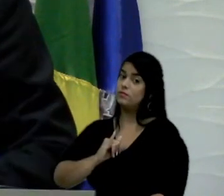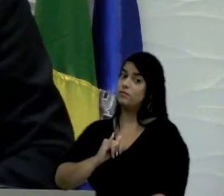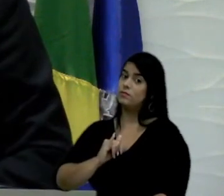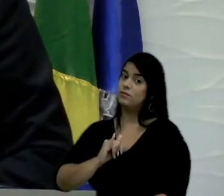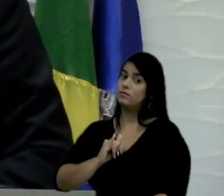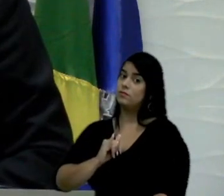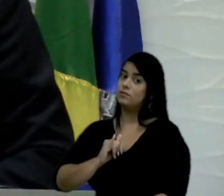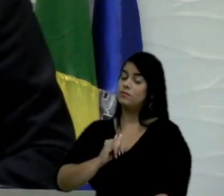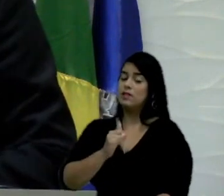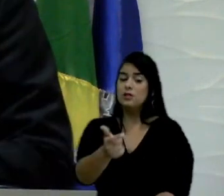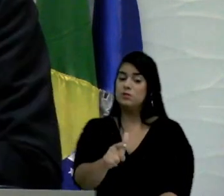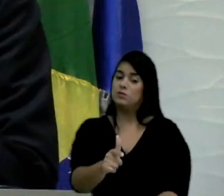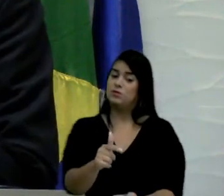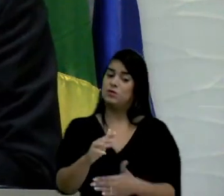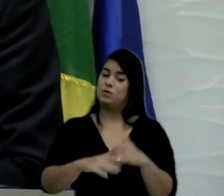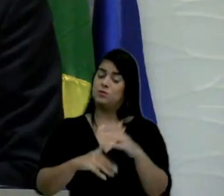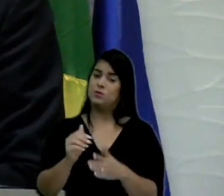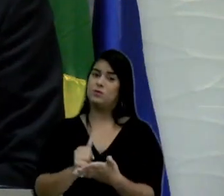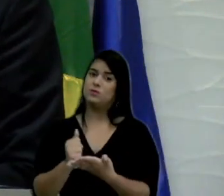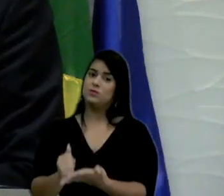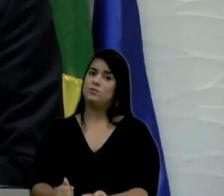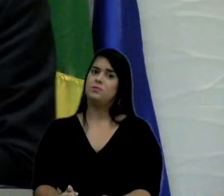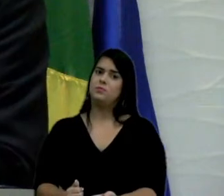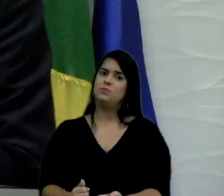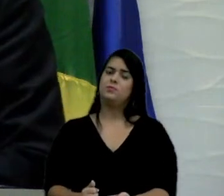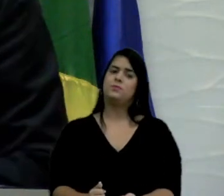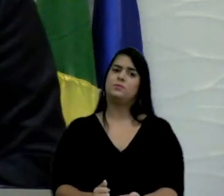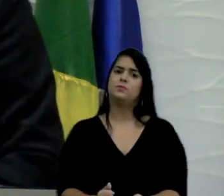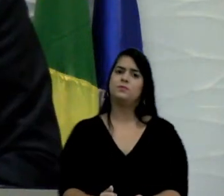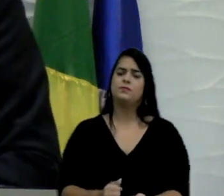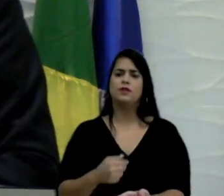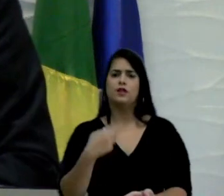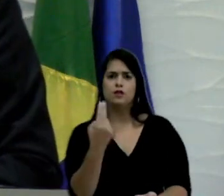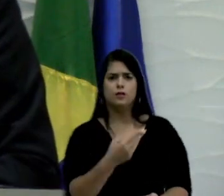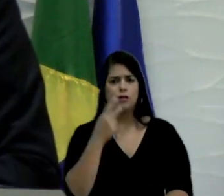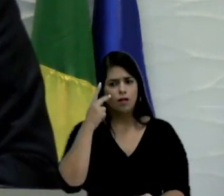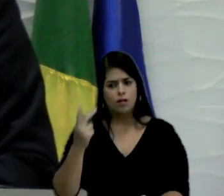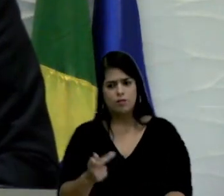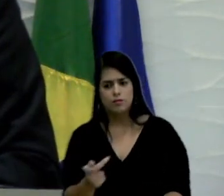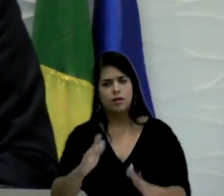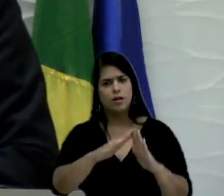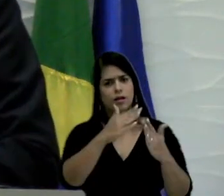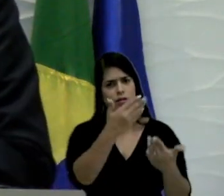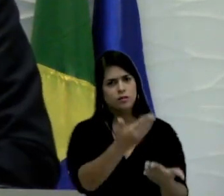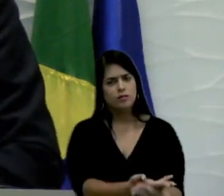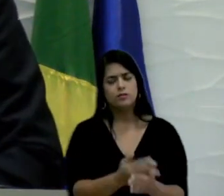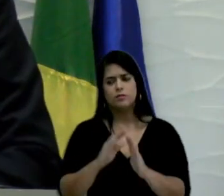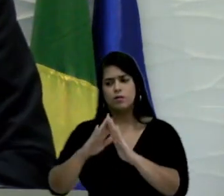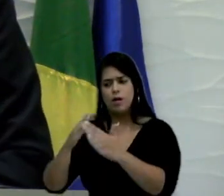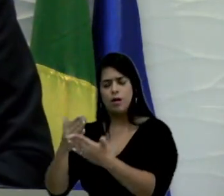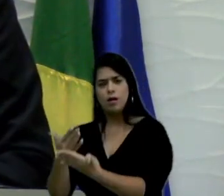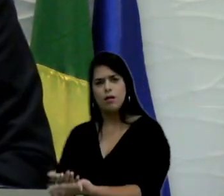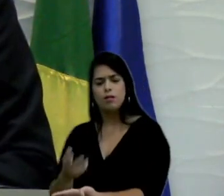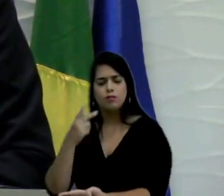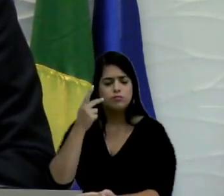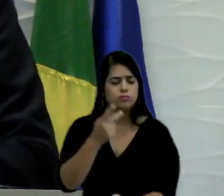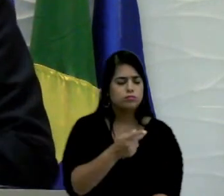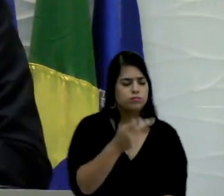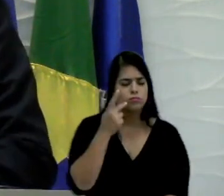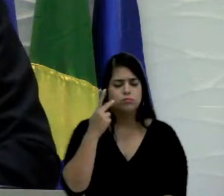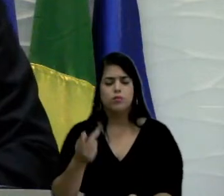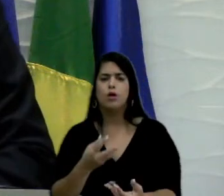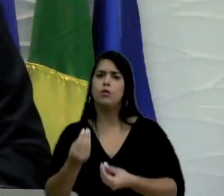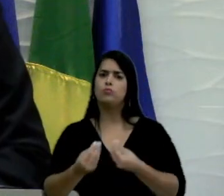um cuidador e vamos estar aí visitando aí as escolas para ver a situação que está passando os